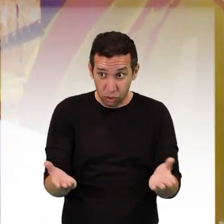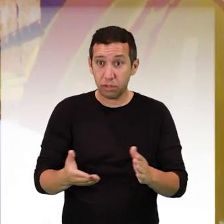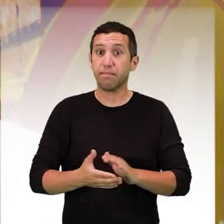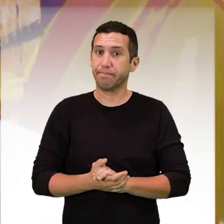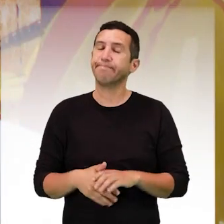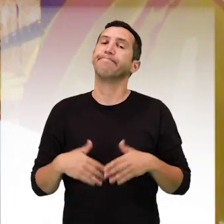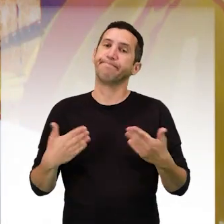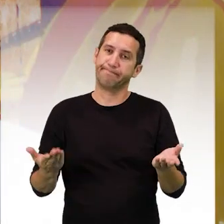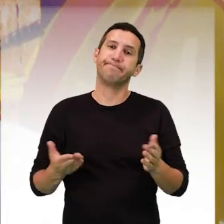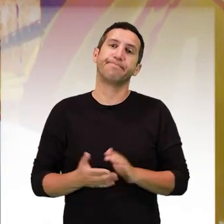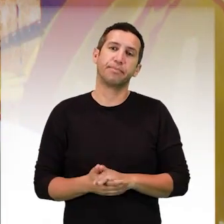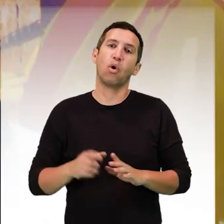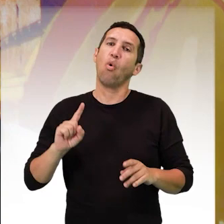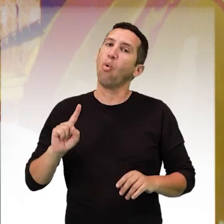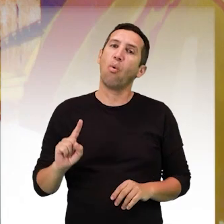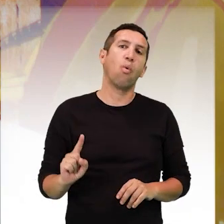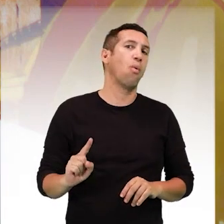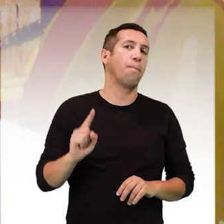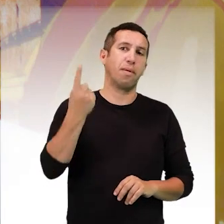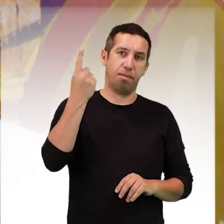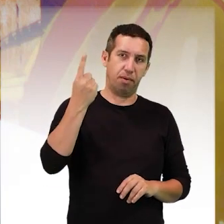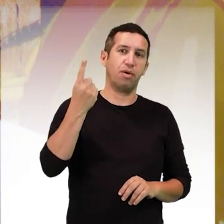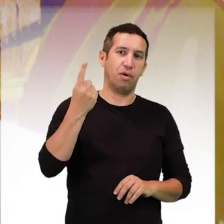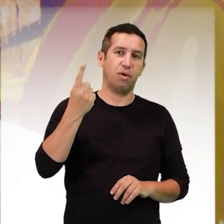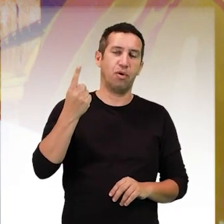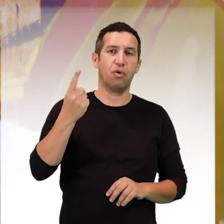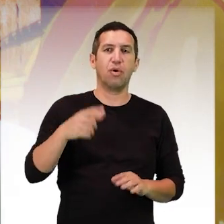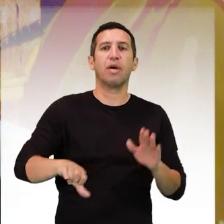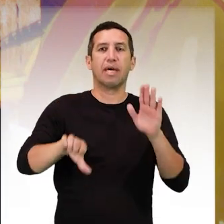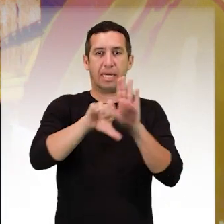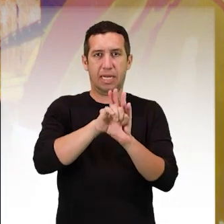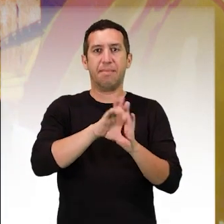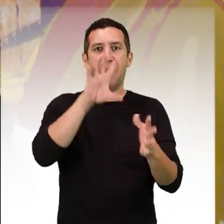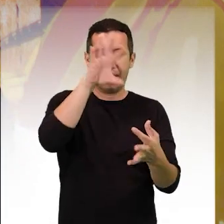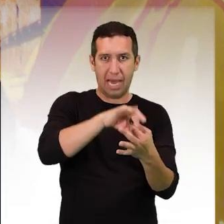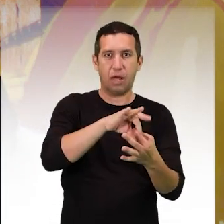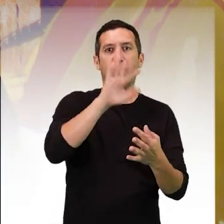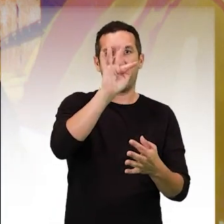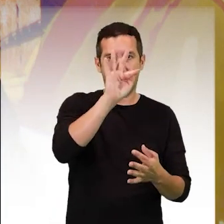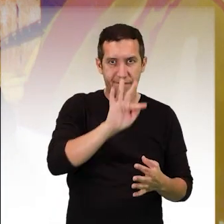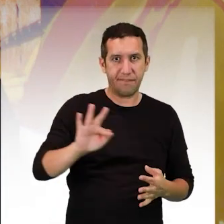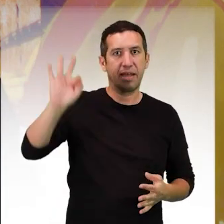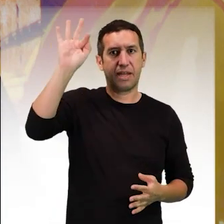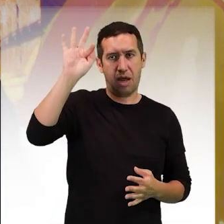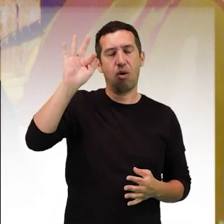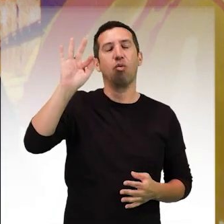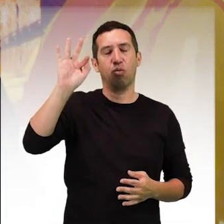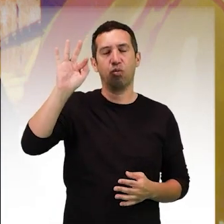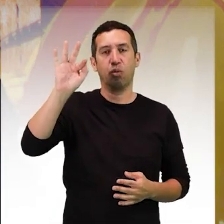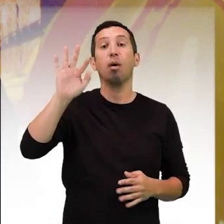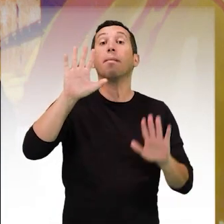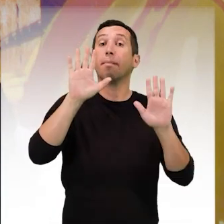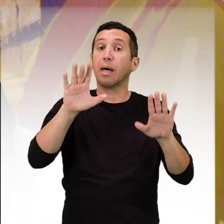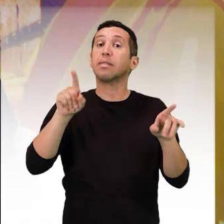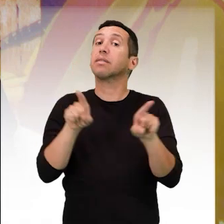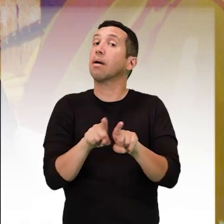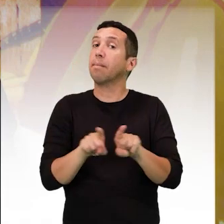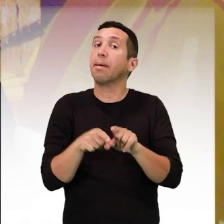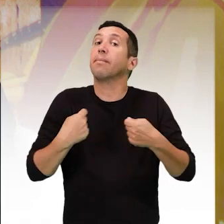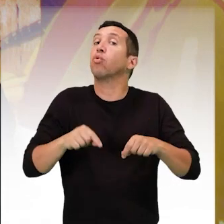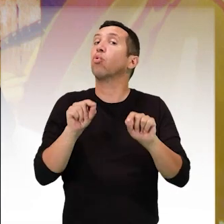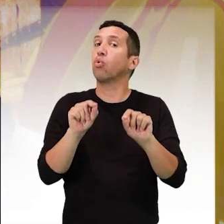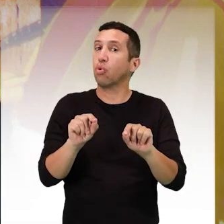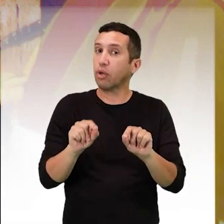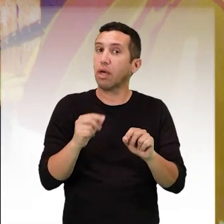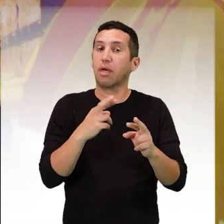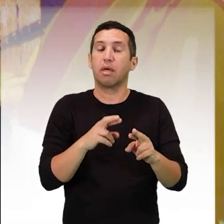finalidade trabalhista, né, com a finalidade de escravidão moderna, aí sim, o primeiro que o crime já vira federal também, de novo vai atuar